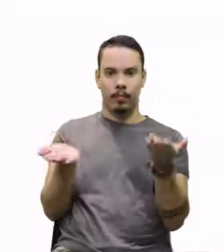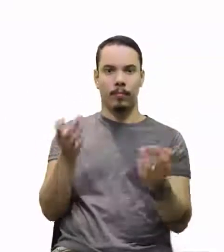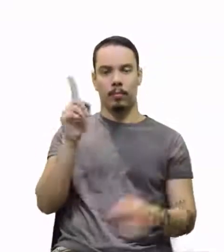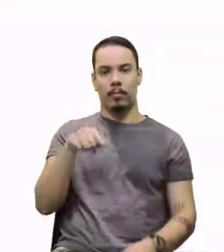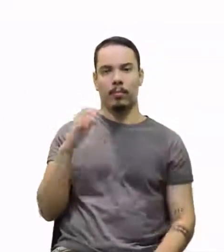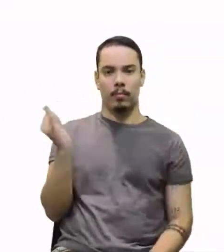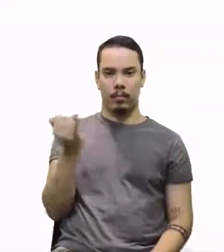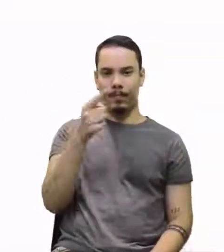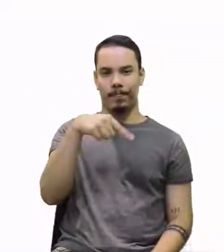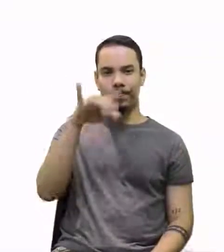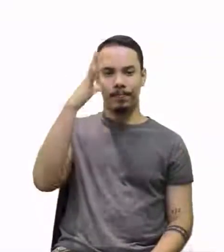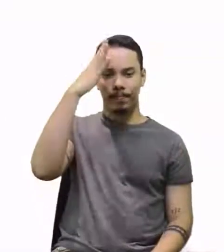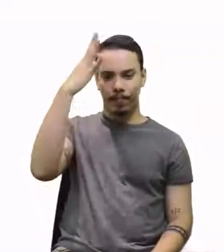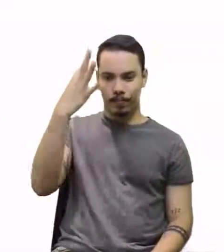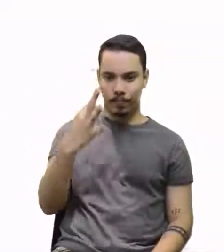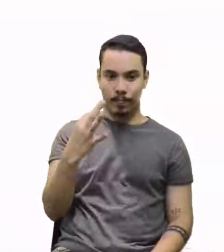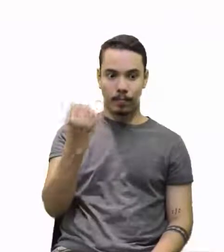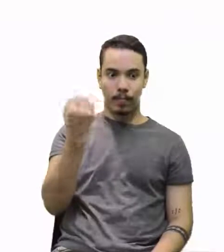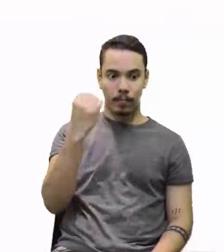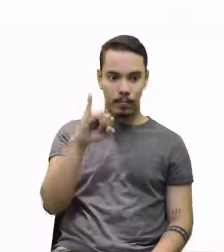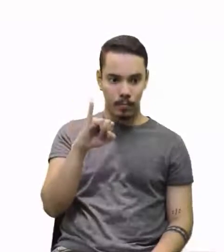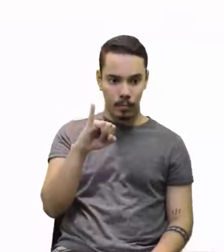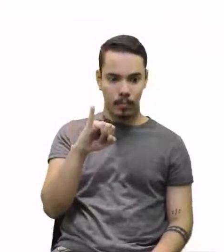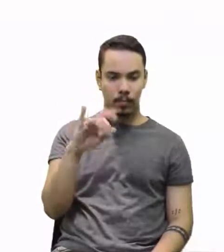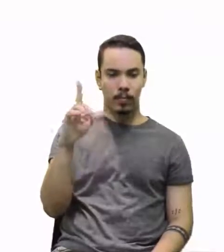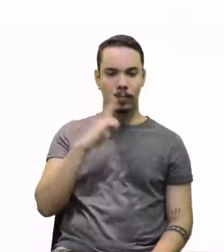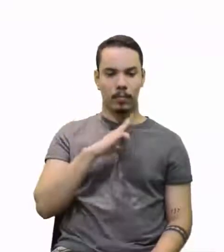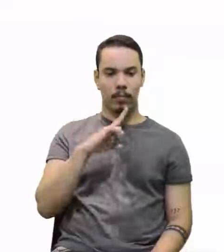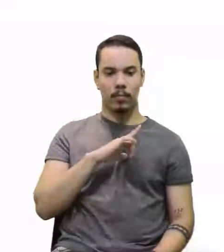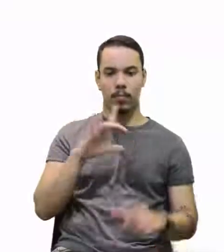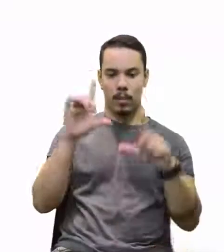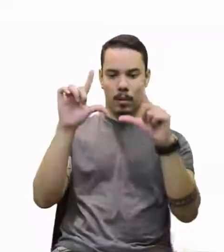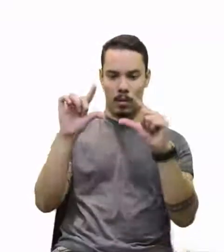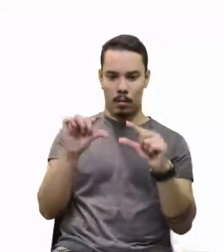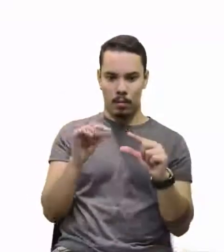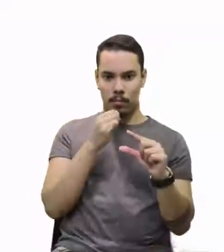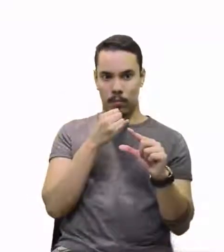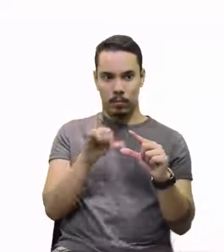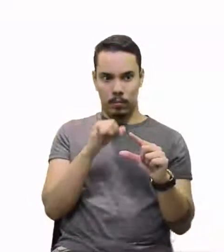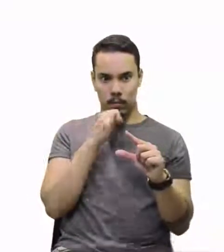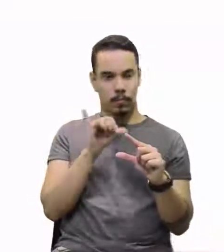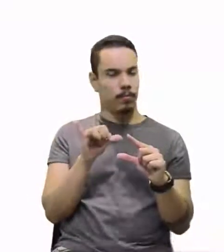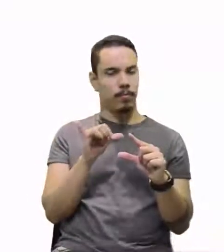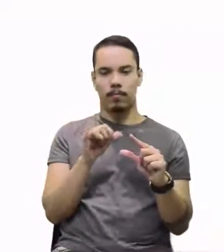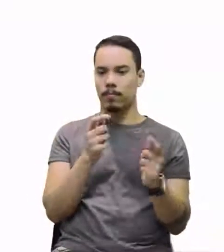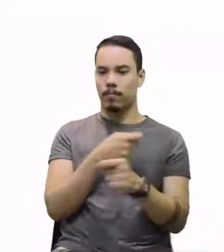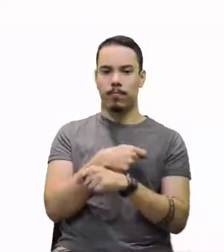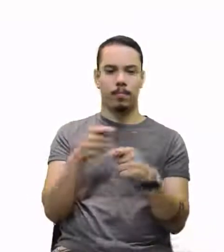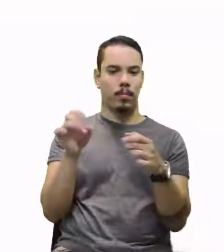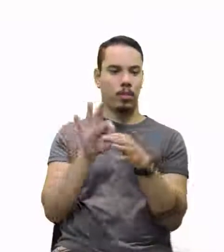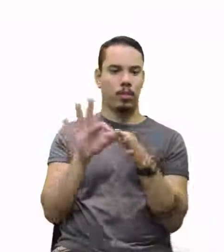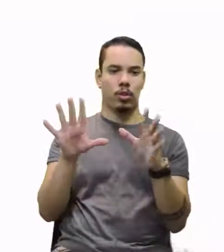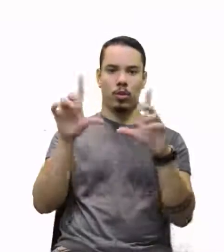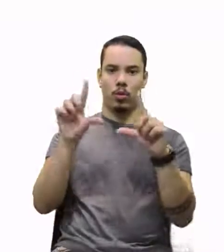você entender que se estiver diminuindo a corrente, ele não vai deixar diminuir. E